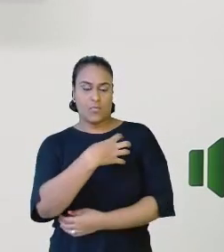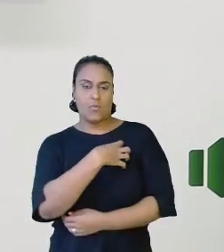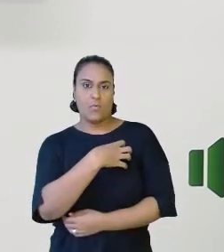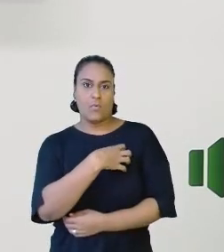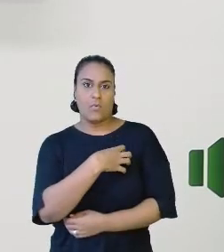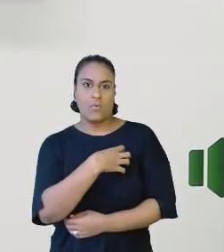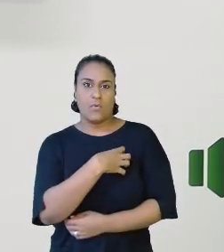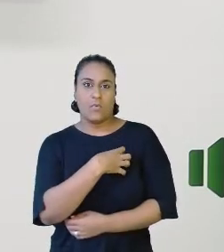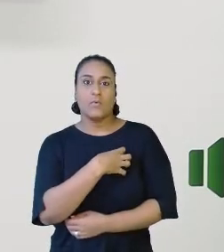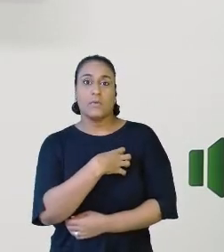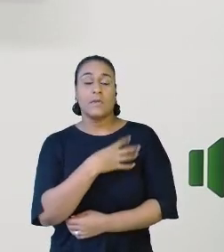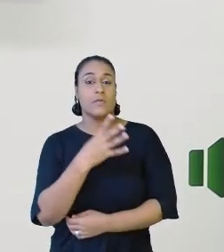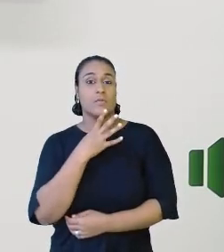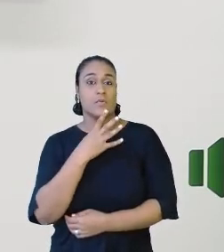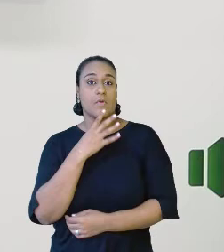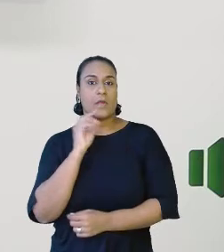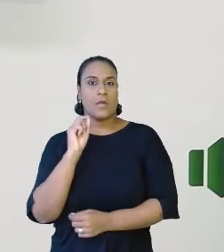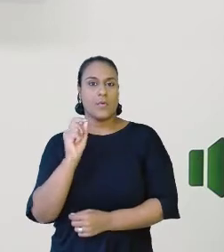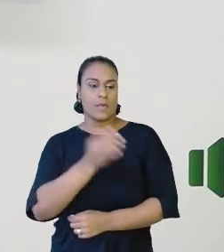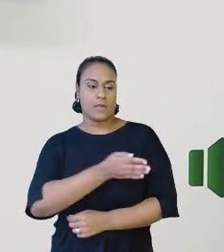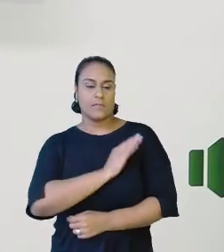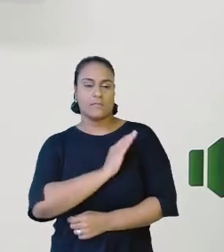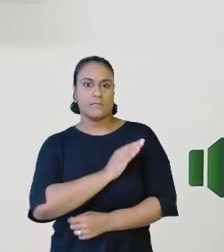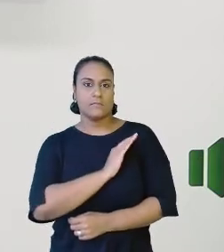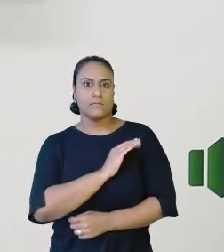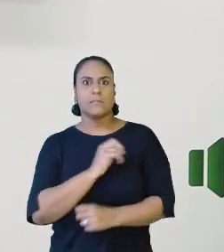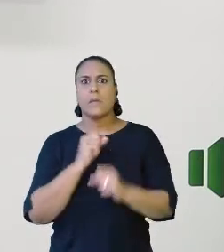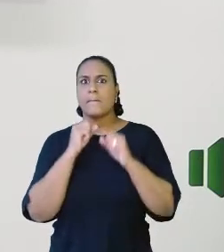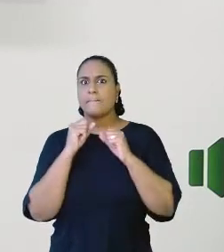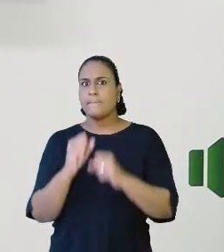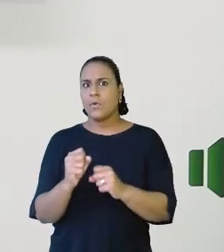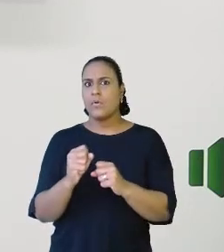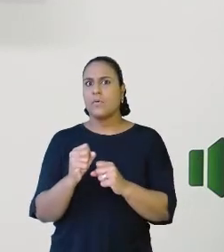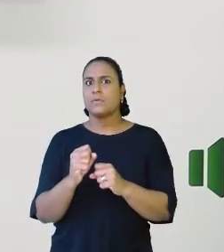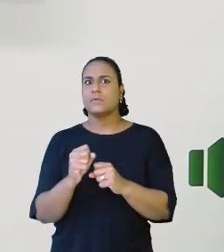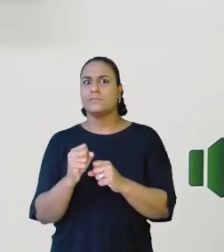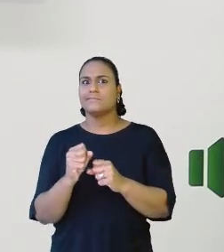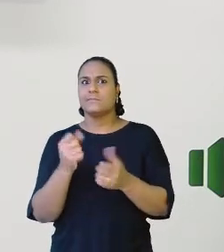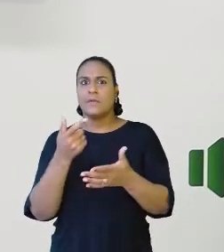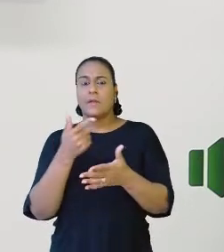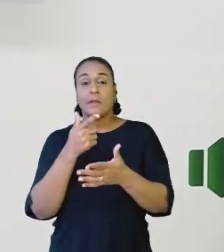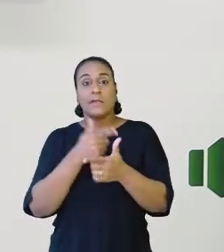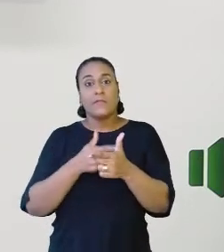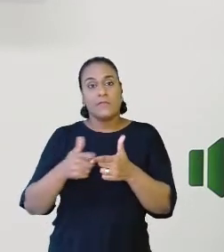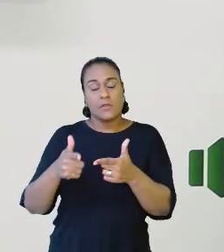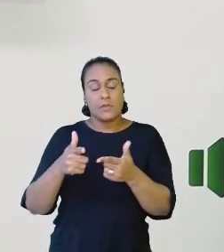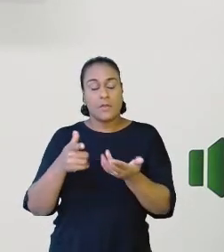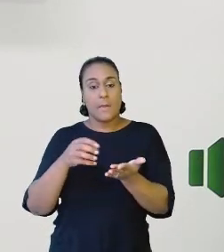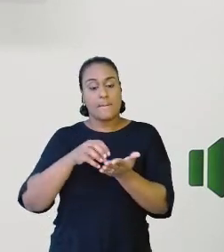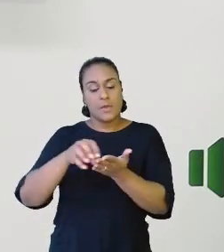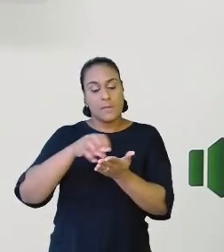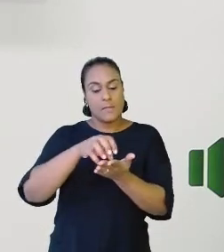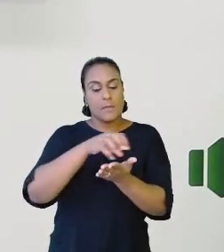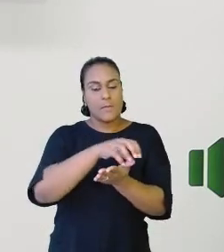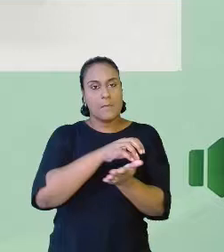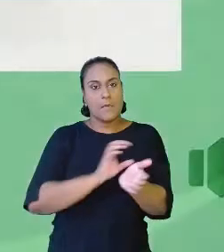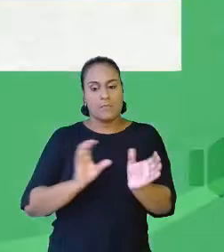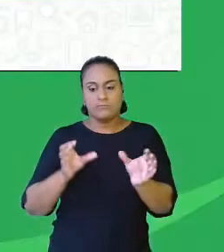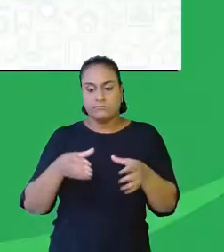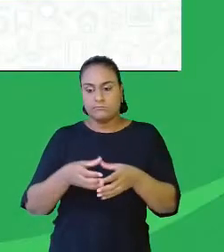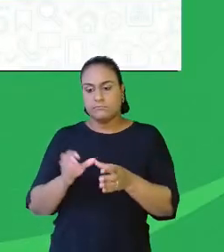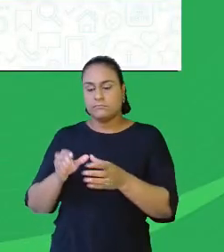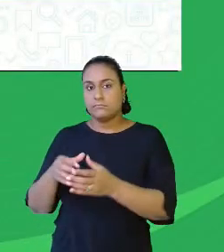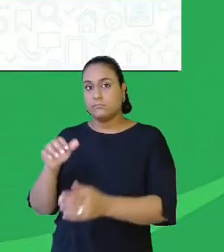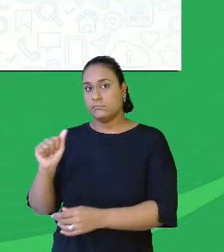gente conhece, que é o coração. E a gente pode dividir ele em grandes grupos que vocês estão vendo aí. Eu tenho